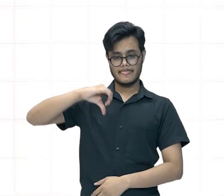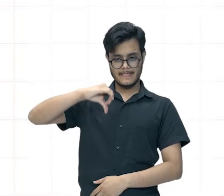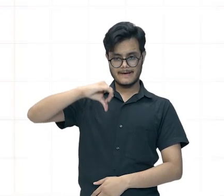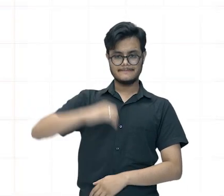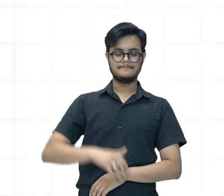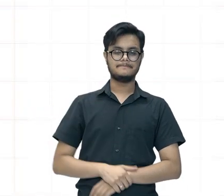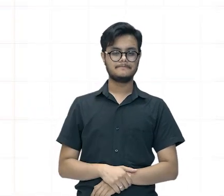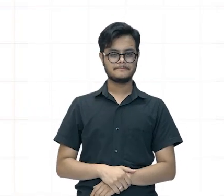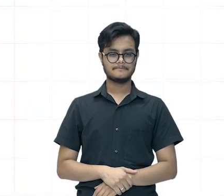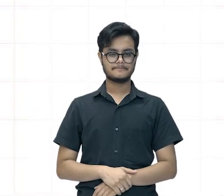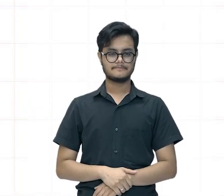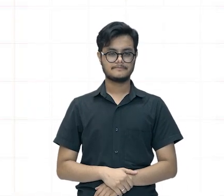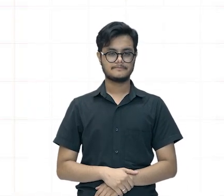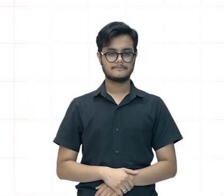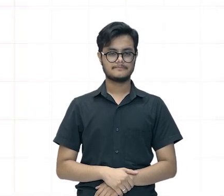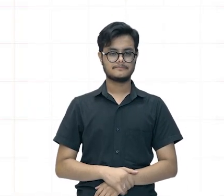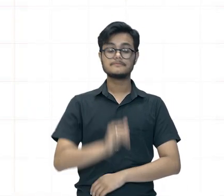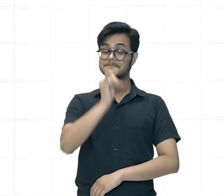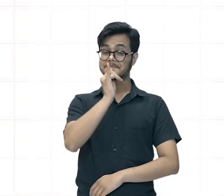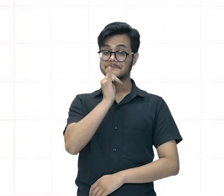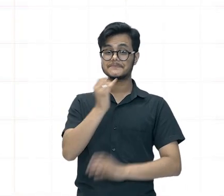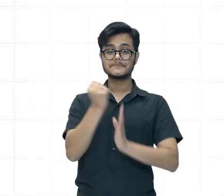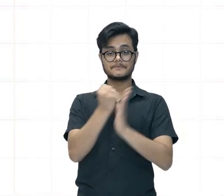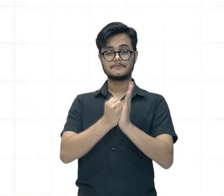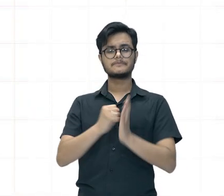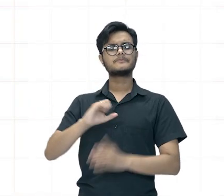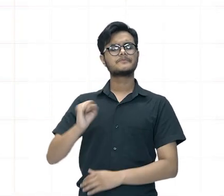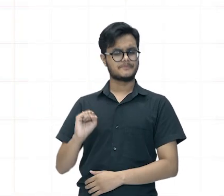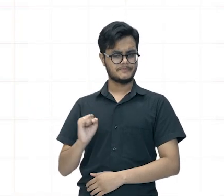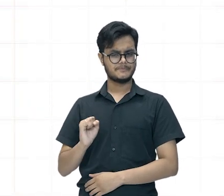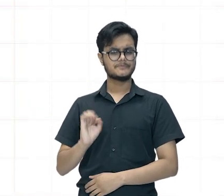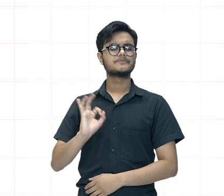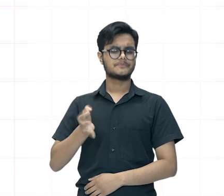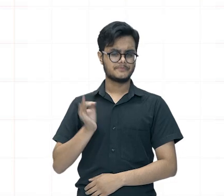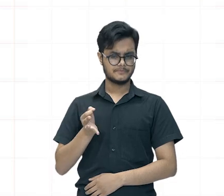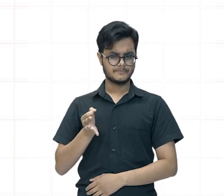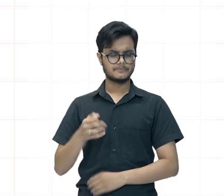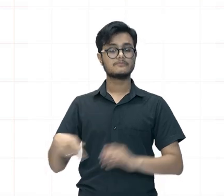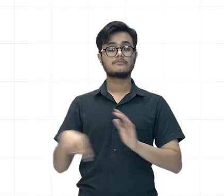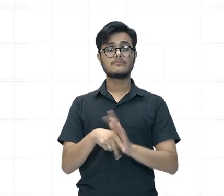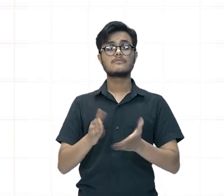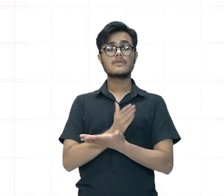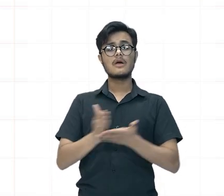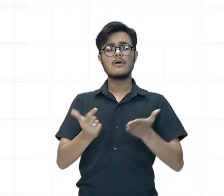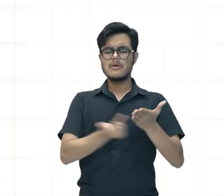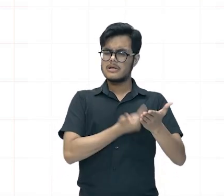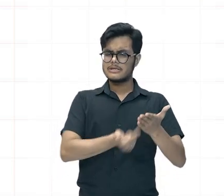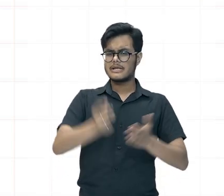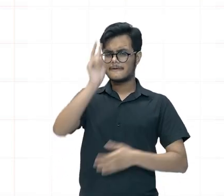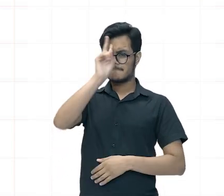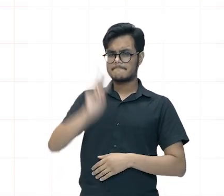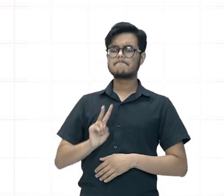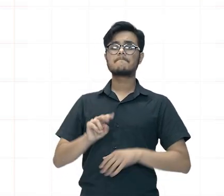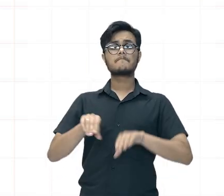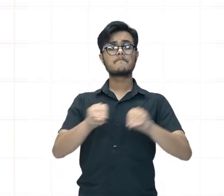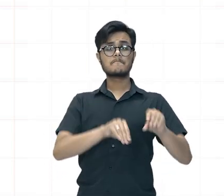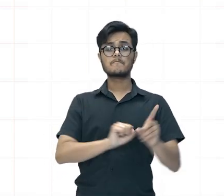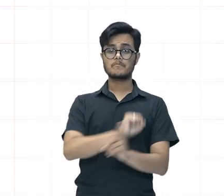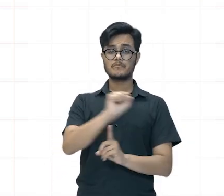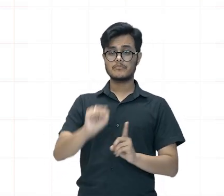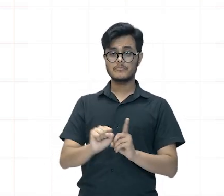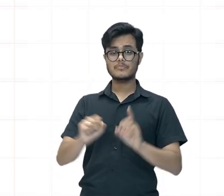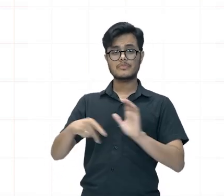tá? Olha só, desde o século IX, fontes literárias caracterizam a sociedade feudal como